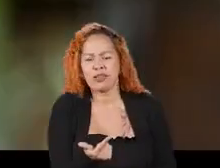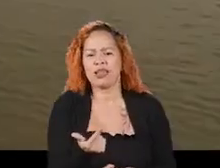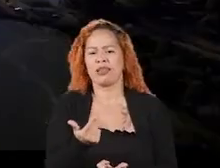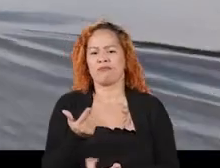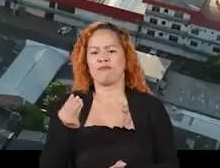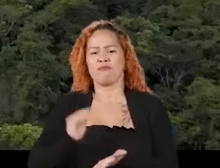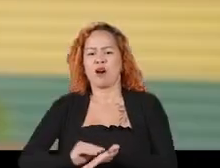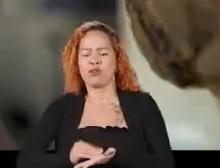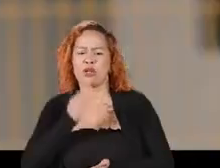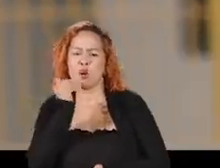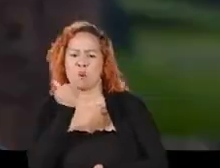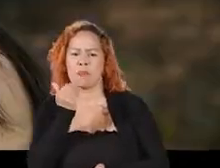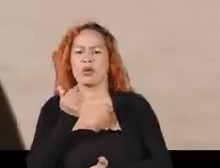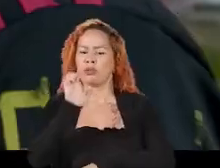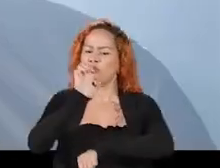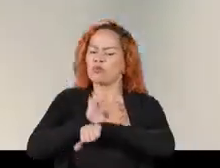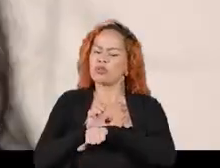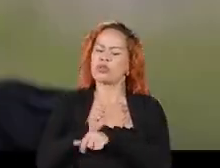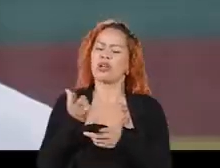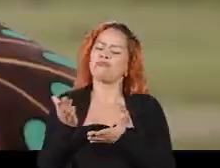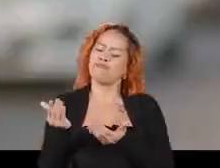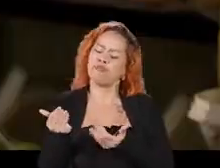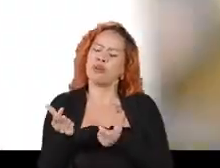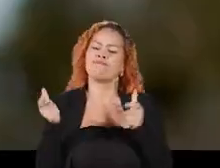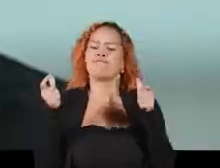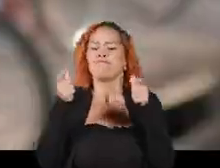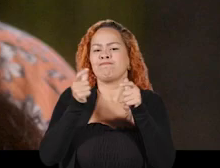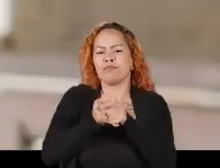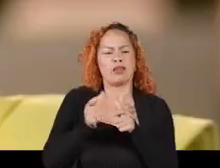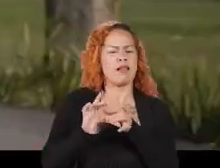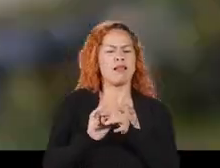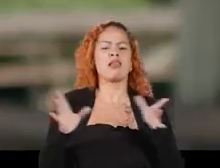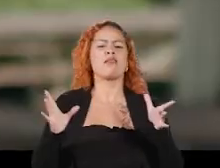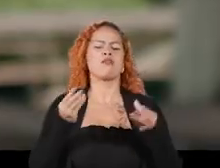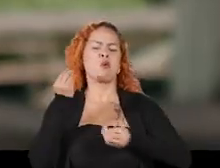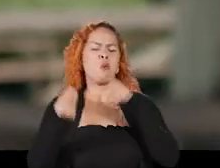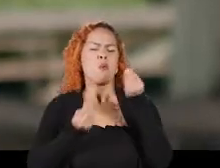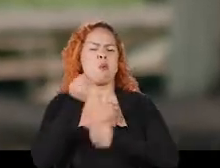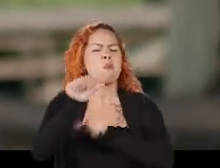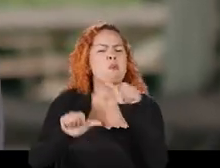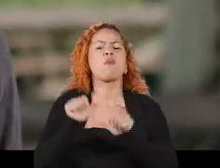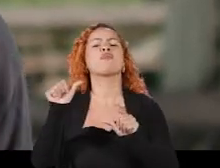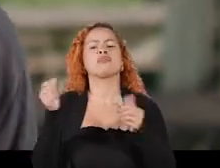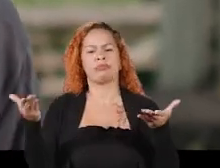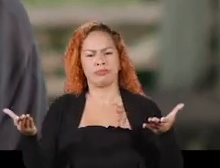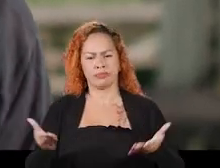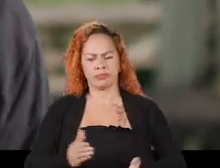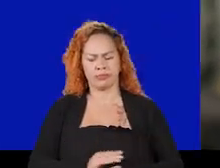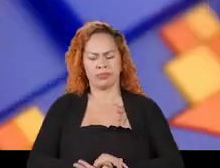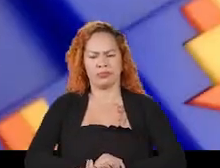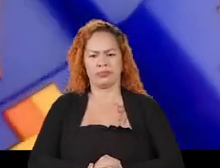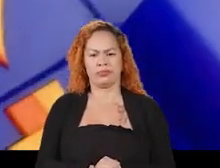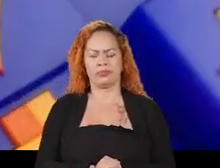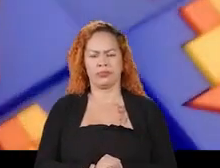fome, um estado pequeno, jovem e dependente da União. Como mudar isso?